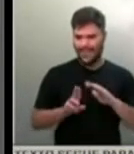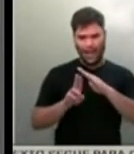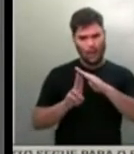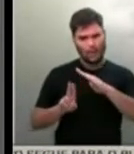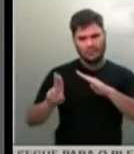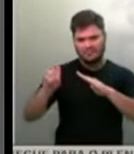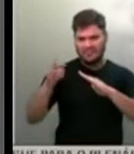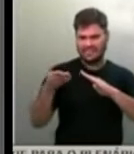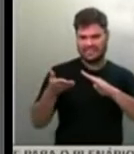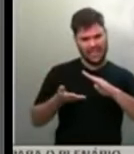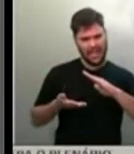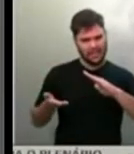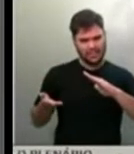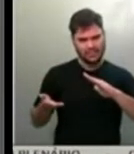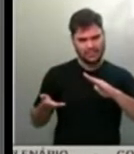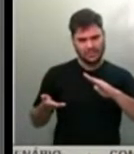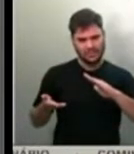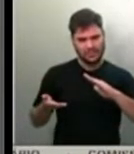universidades